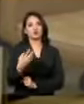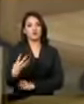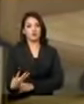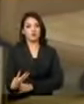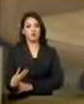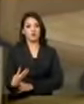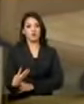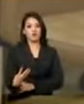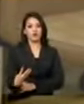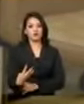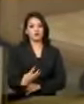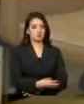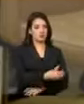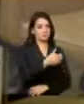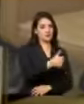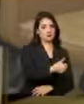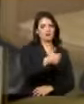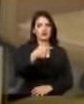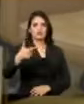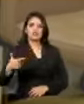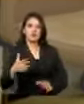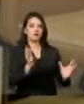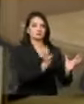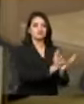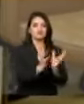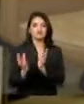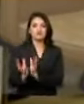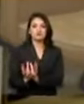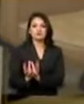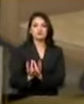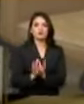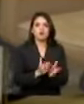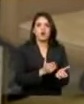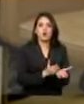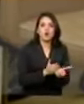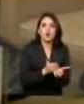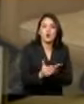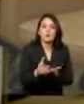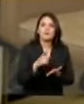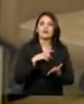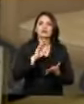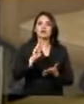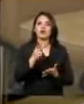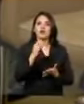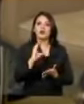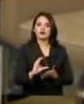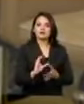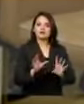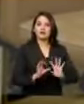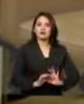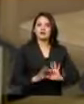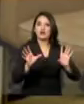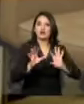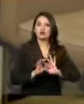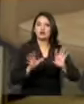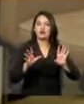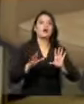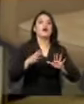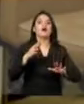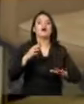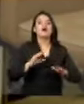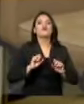ambas as turmas da casa, a primeira e a segunda turma, começam a conceder habeas corpus para o fim de impedir a